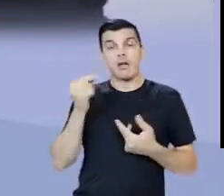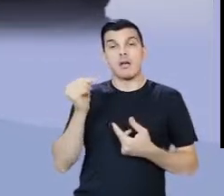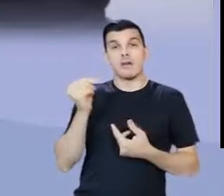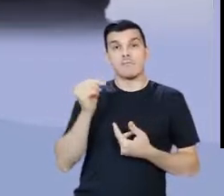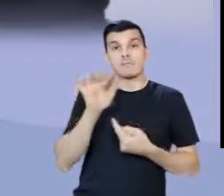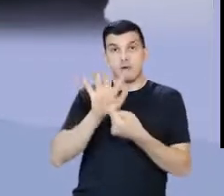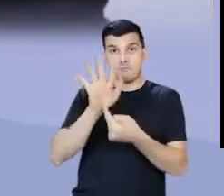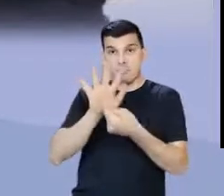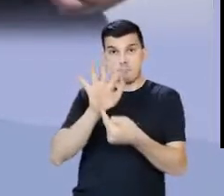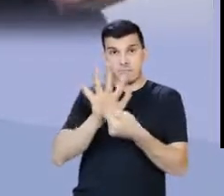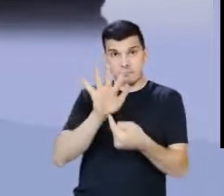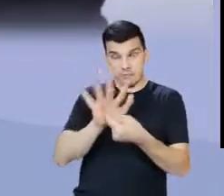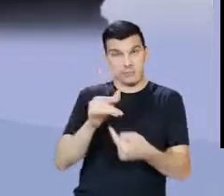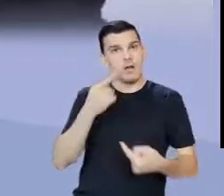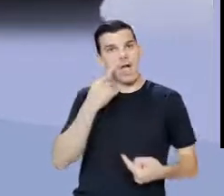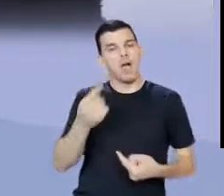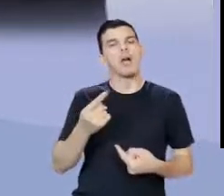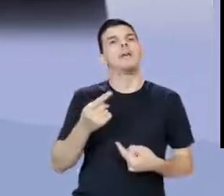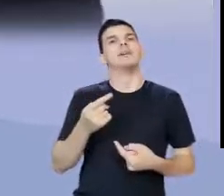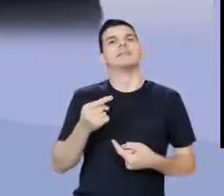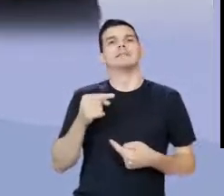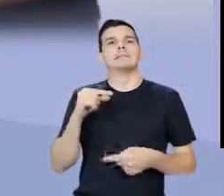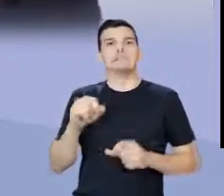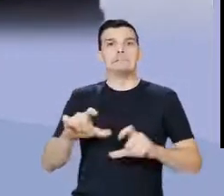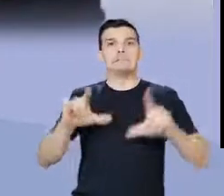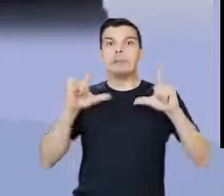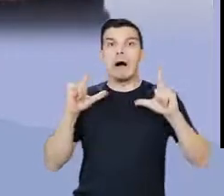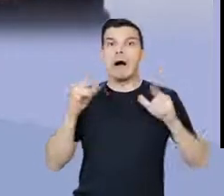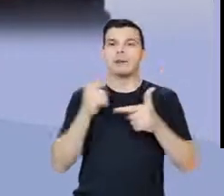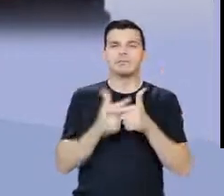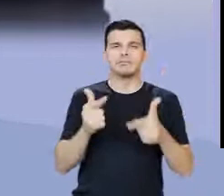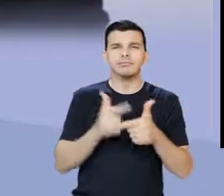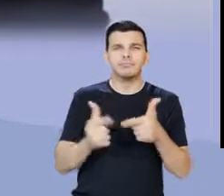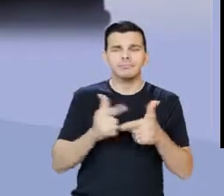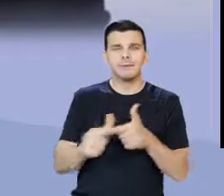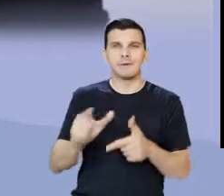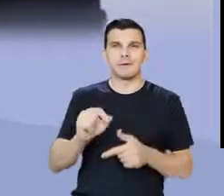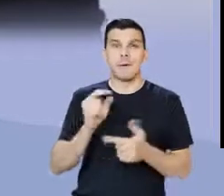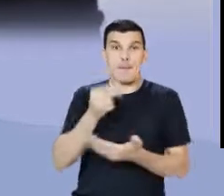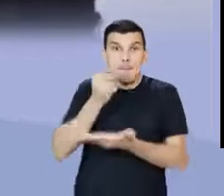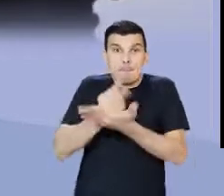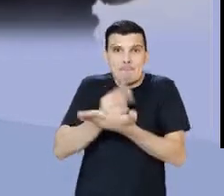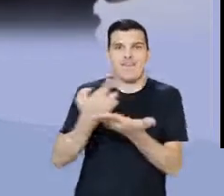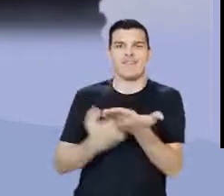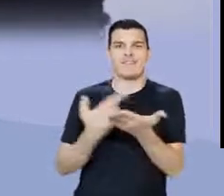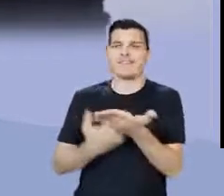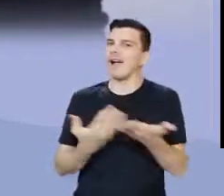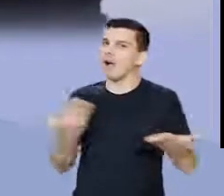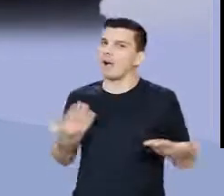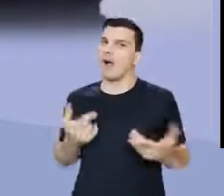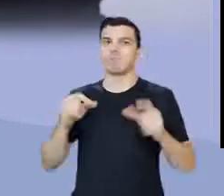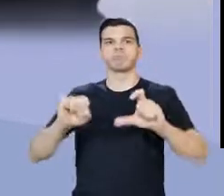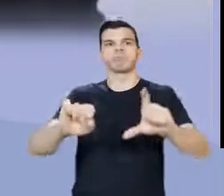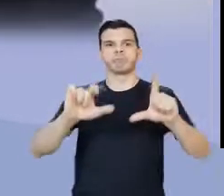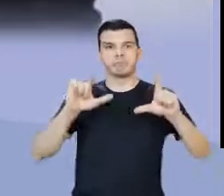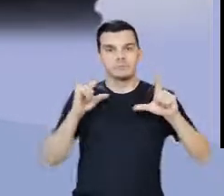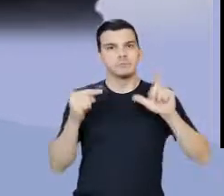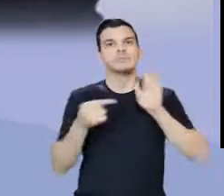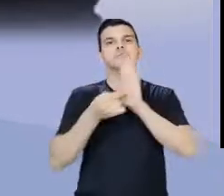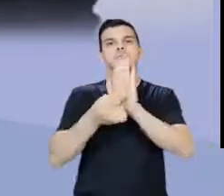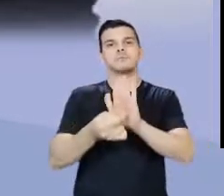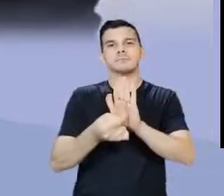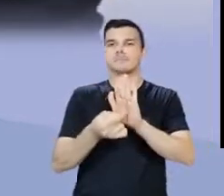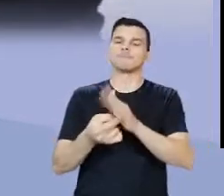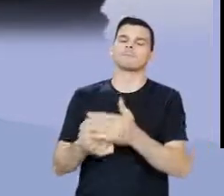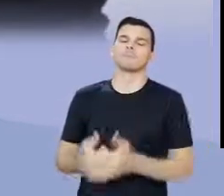que as revistas vão projetando. E quando vieram os escândalos, é claro que as mesmas revistas, as mesmas mídias